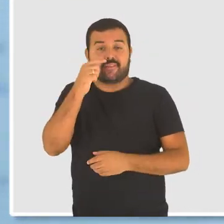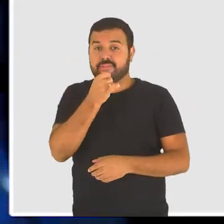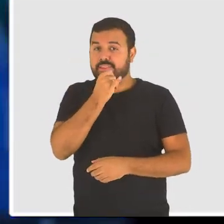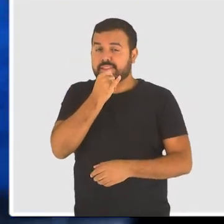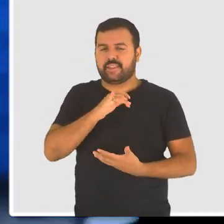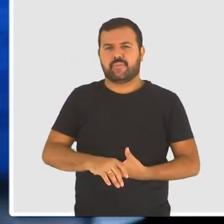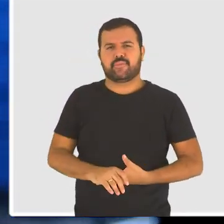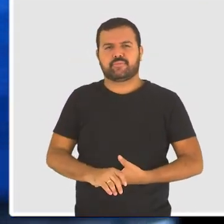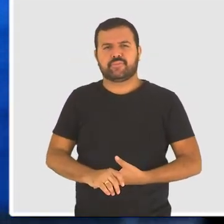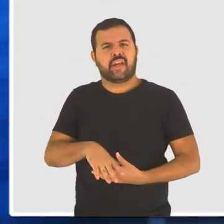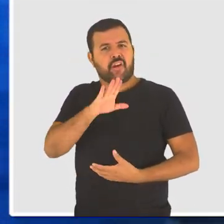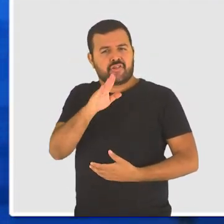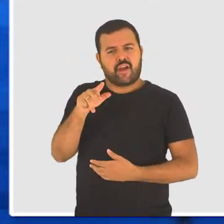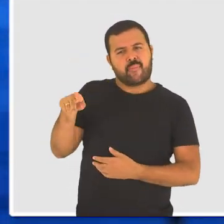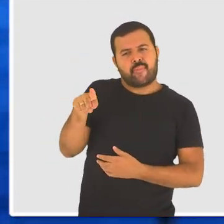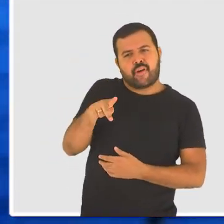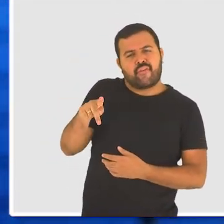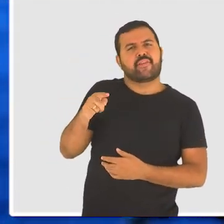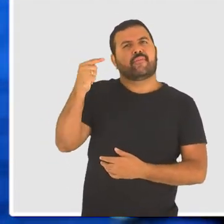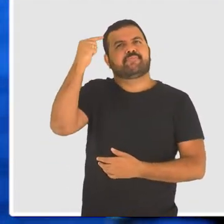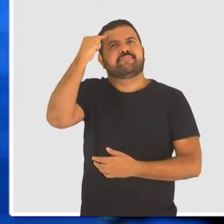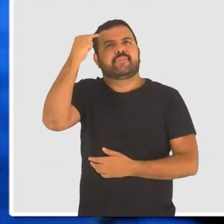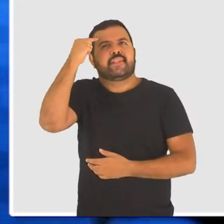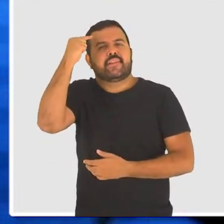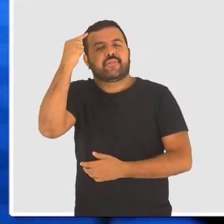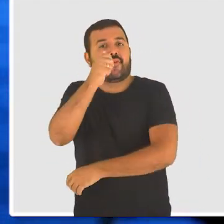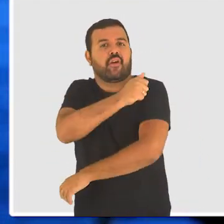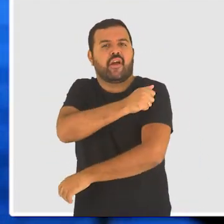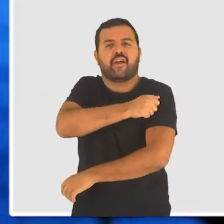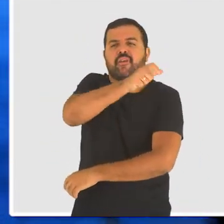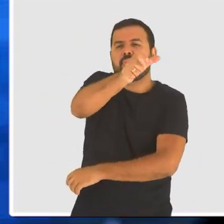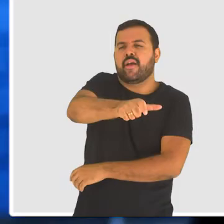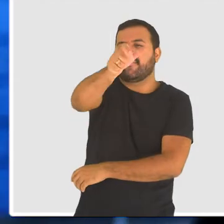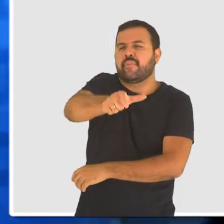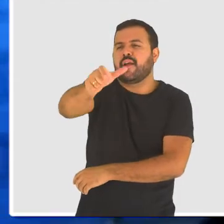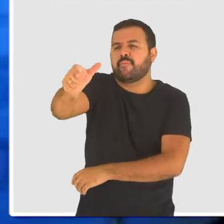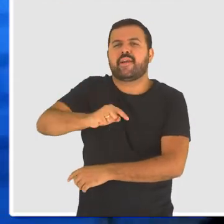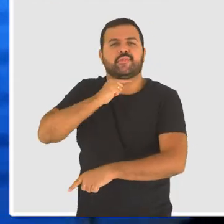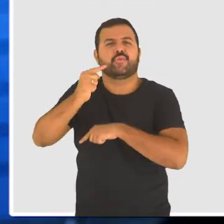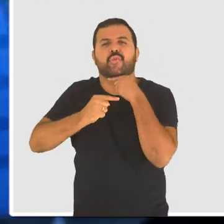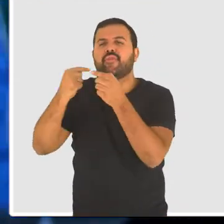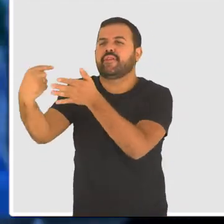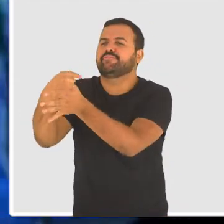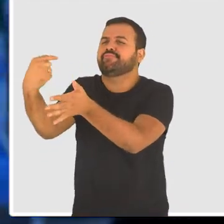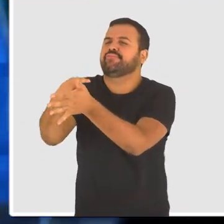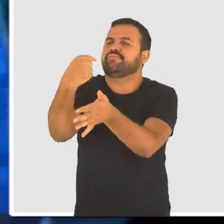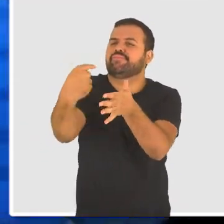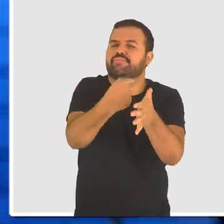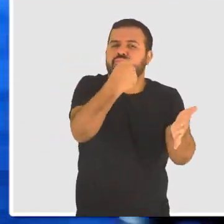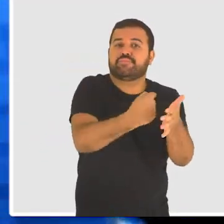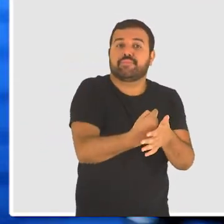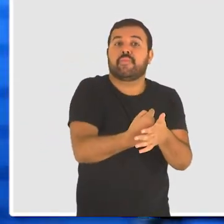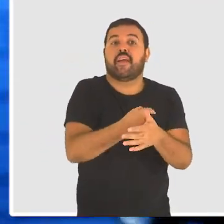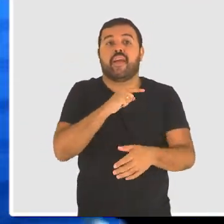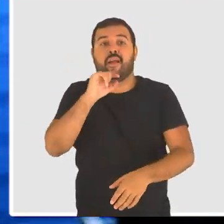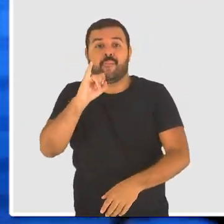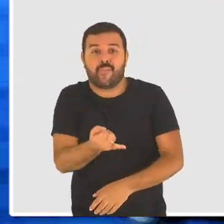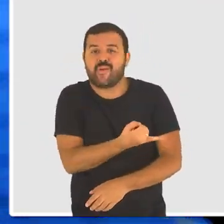questionamentos para serem realizados com esses alunos, para promover o pensamento